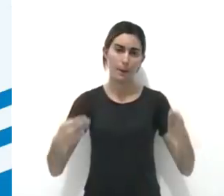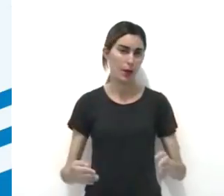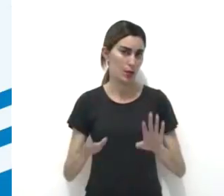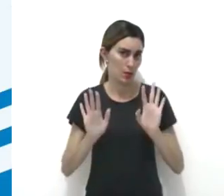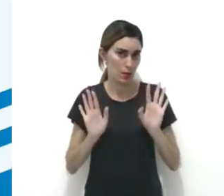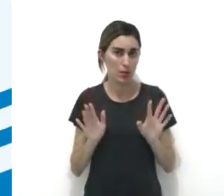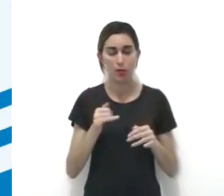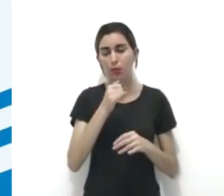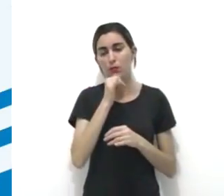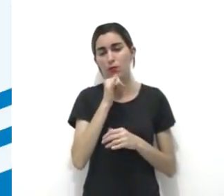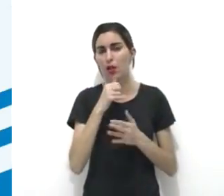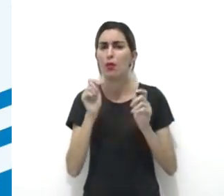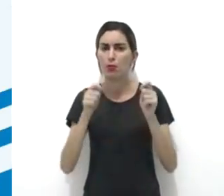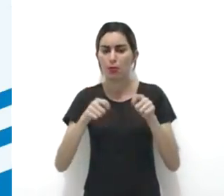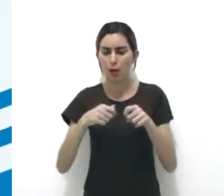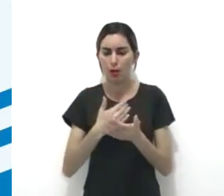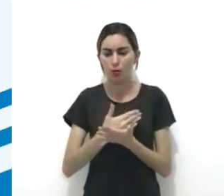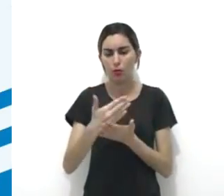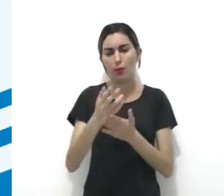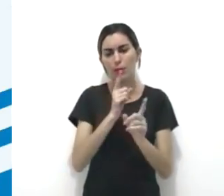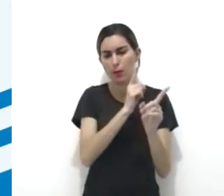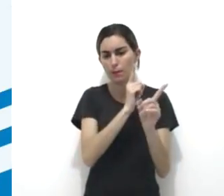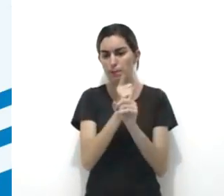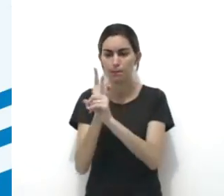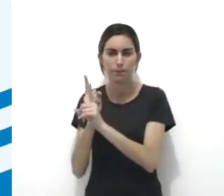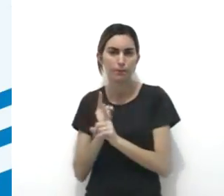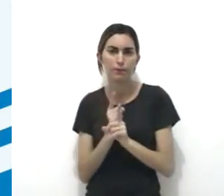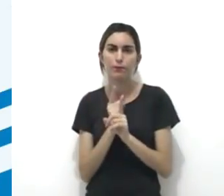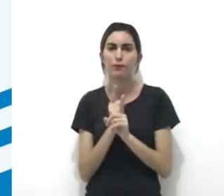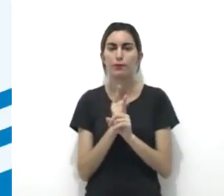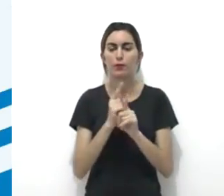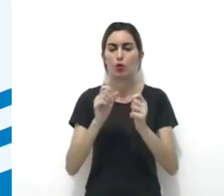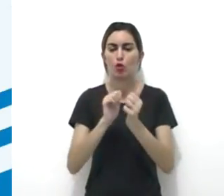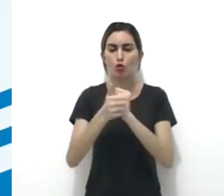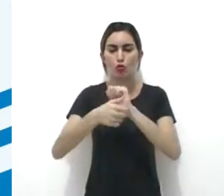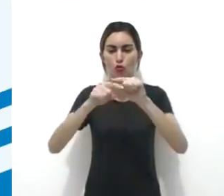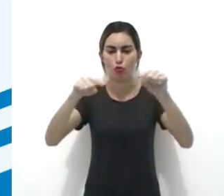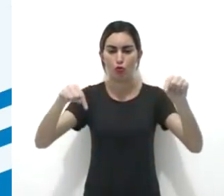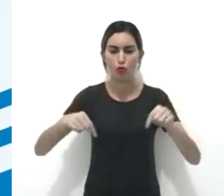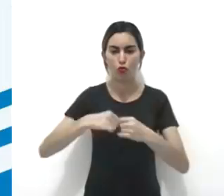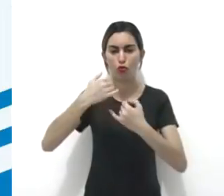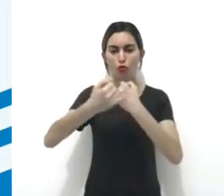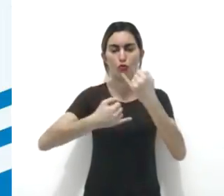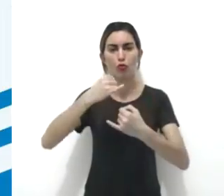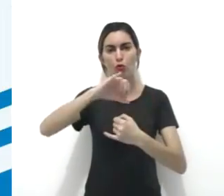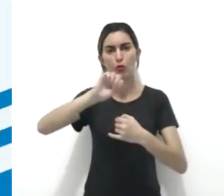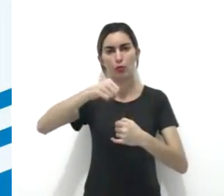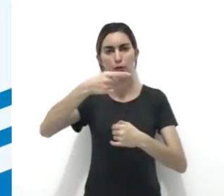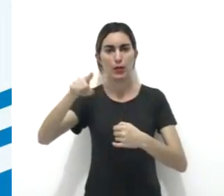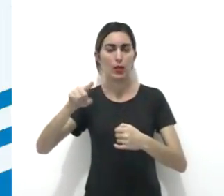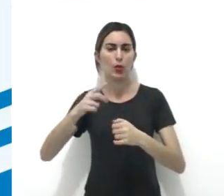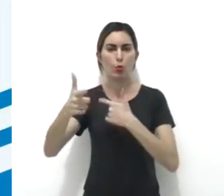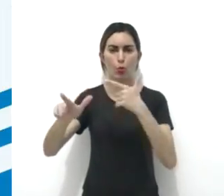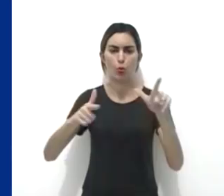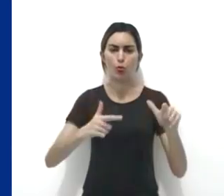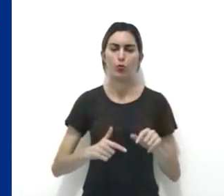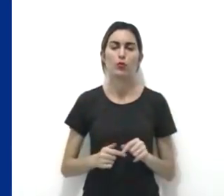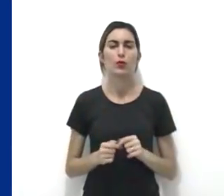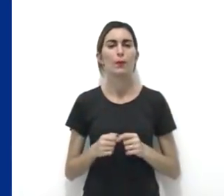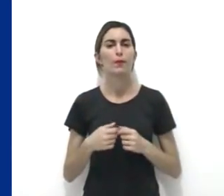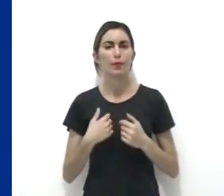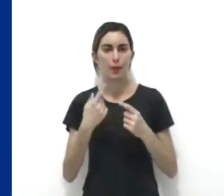por exemplo. Então dá para você começar a distinguir o que são jogos de salão de outras modalidades de jogos. Na